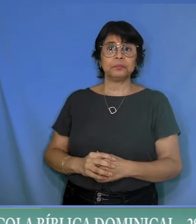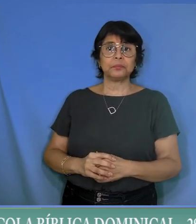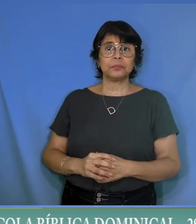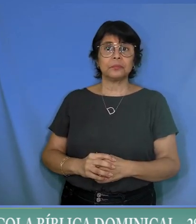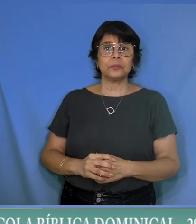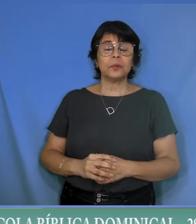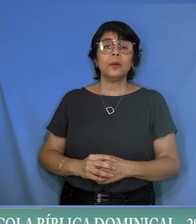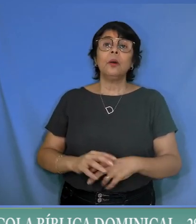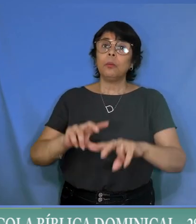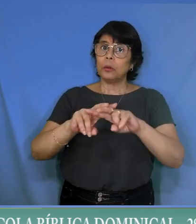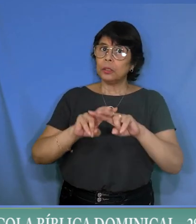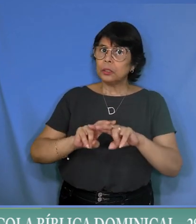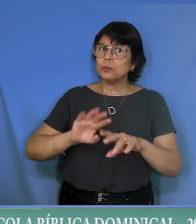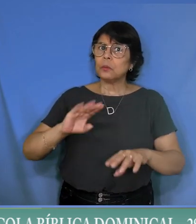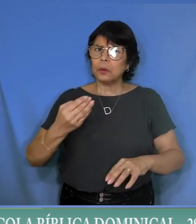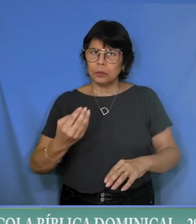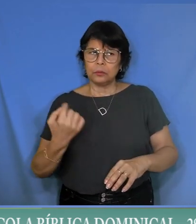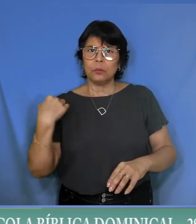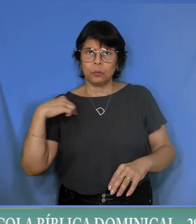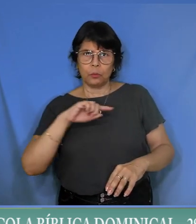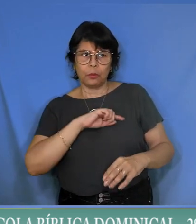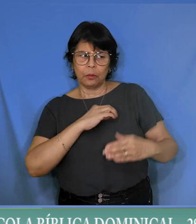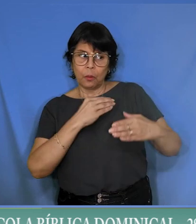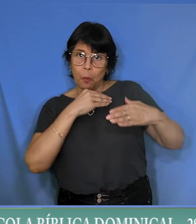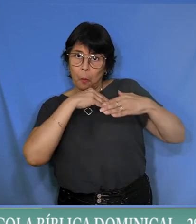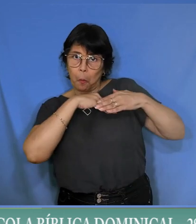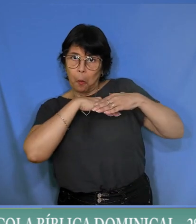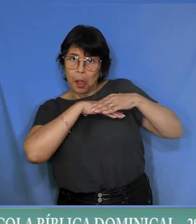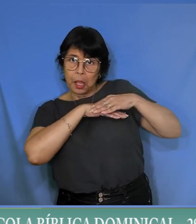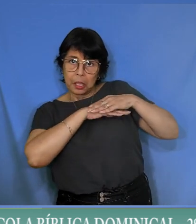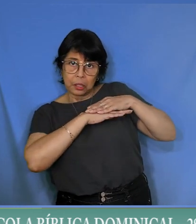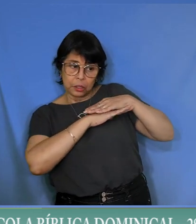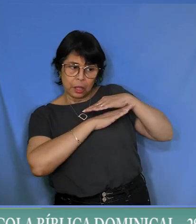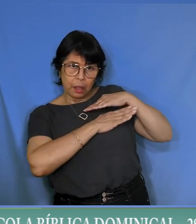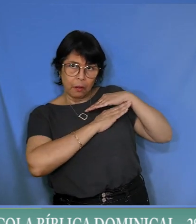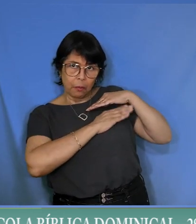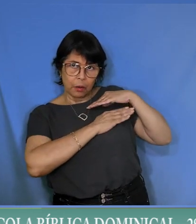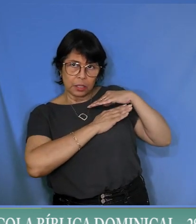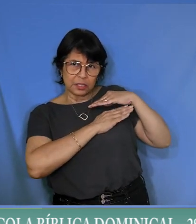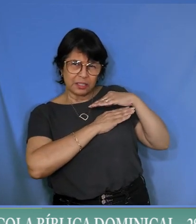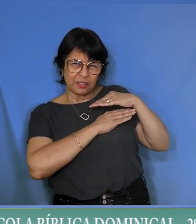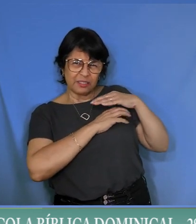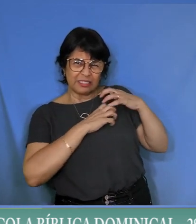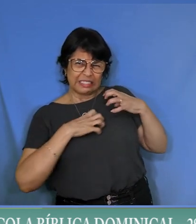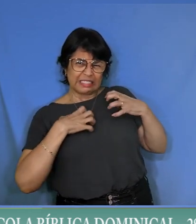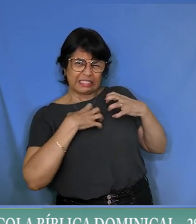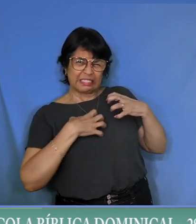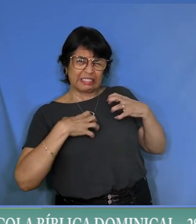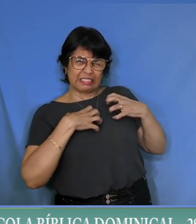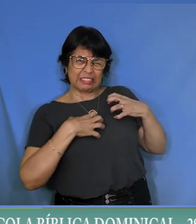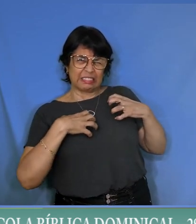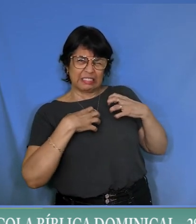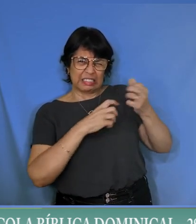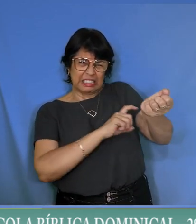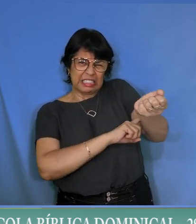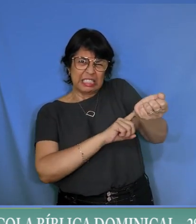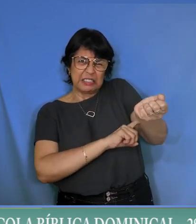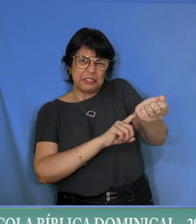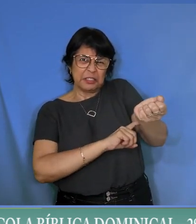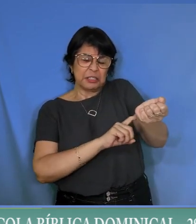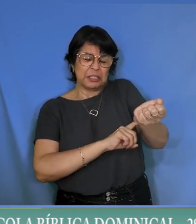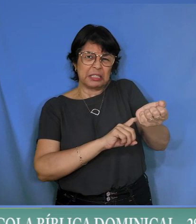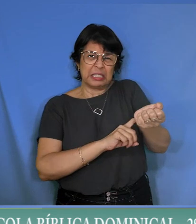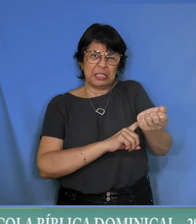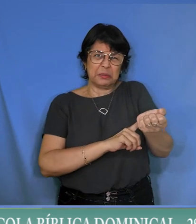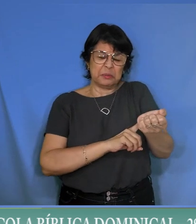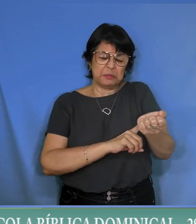na alma, no coração, a amargura, a gente guarda a cólera, que é aquela